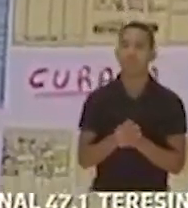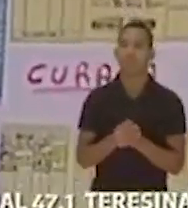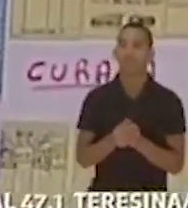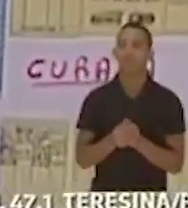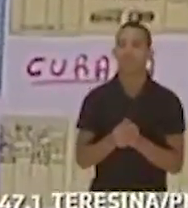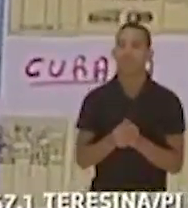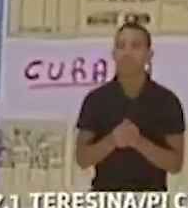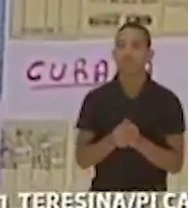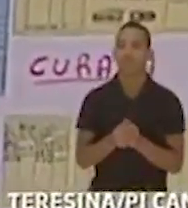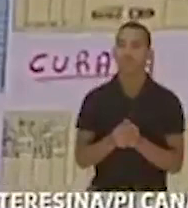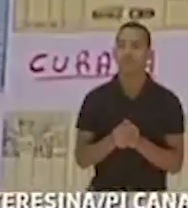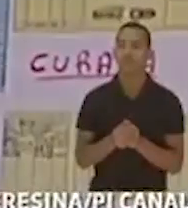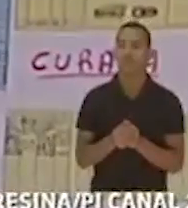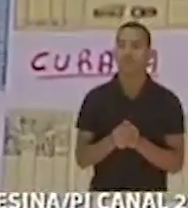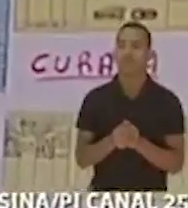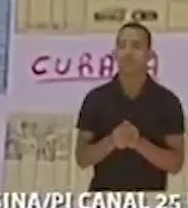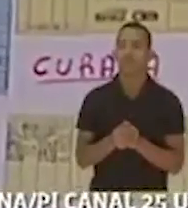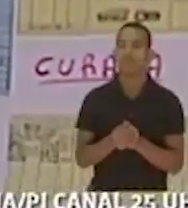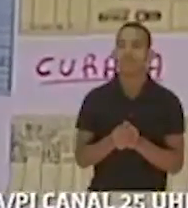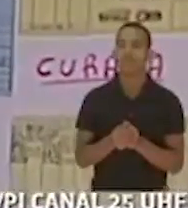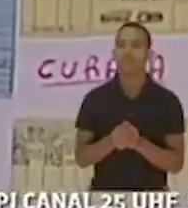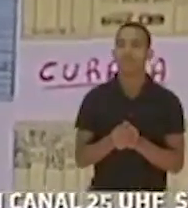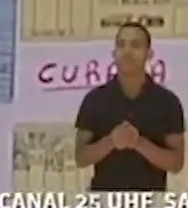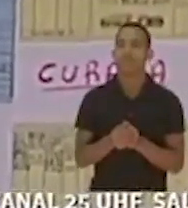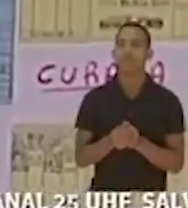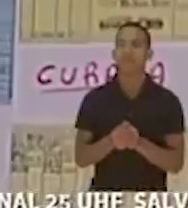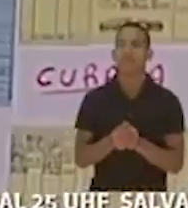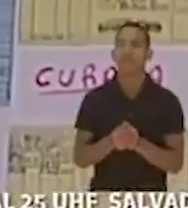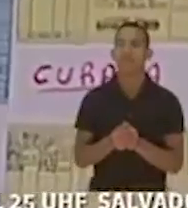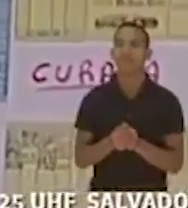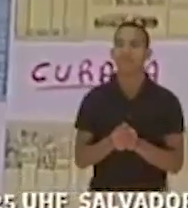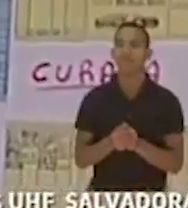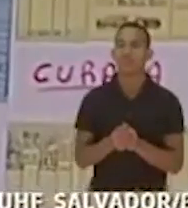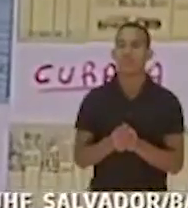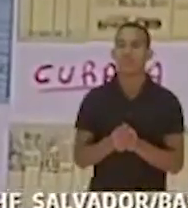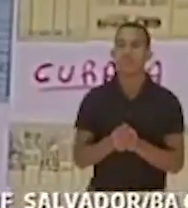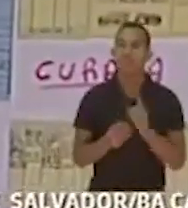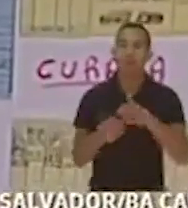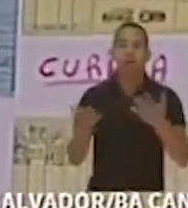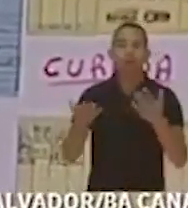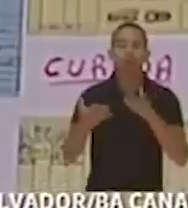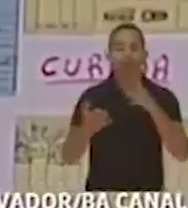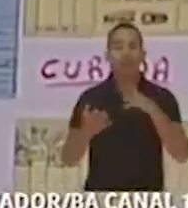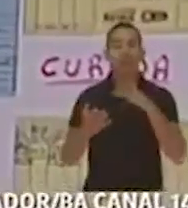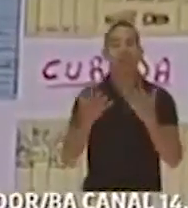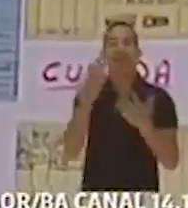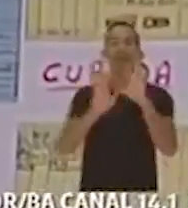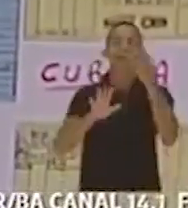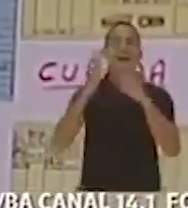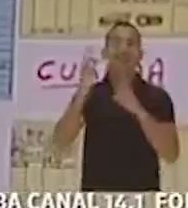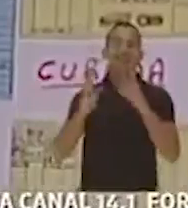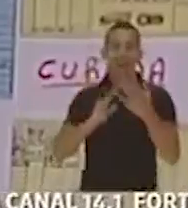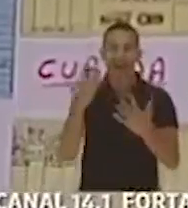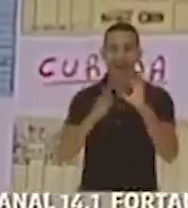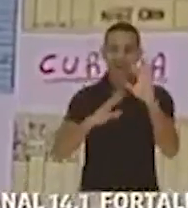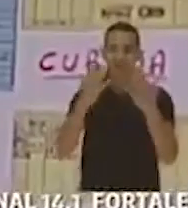não veio hoje, não. Tem, sim. Esse aqui tá Ah, é carnaval hoje, né? Hoje é